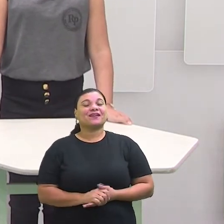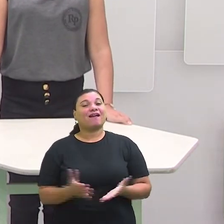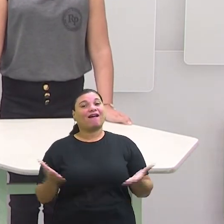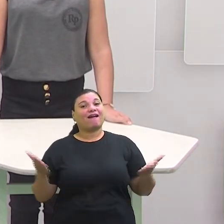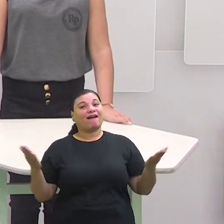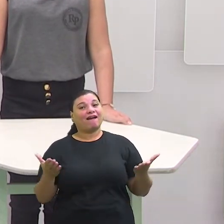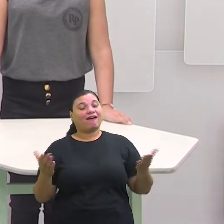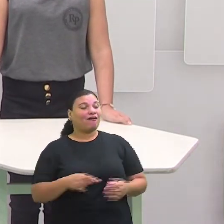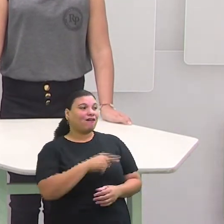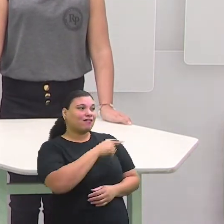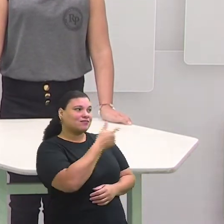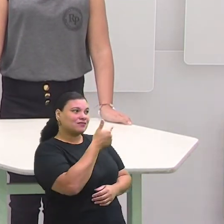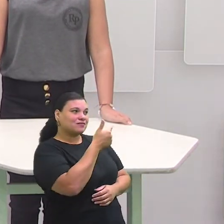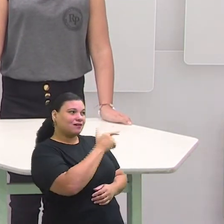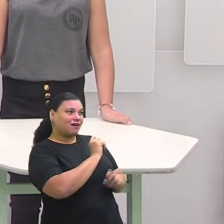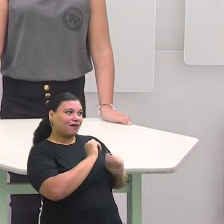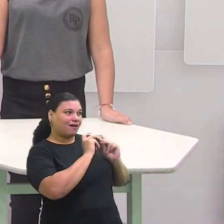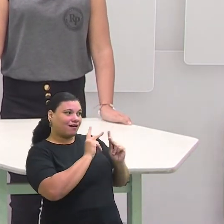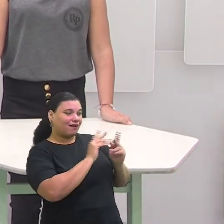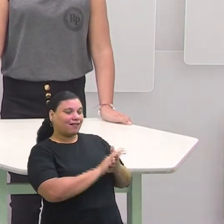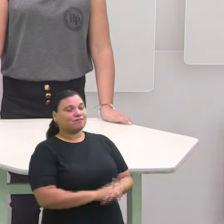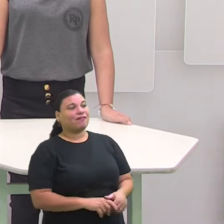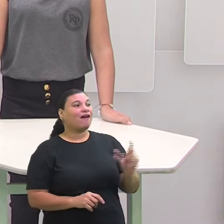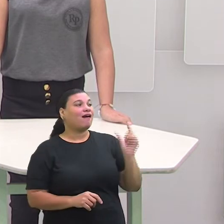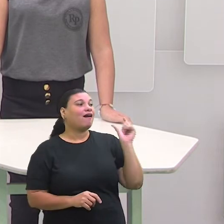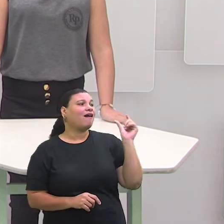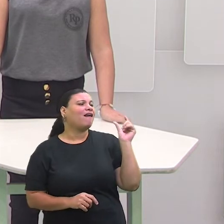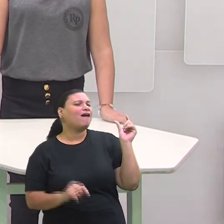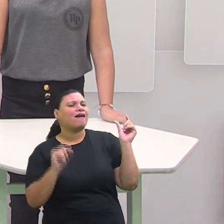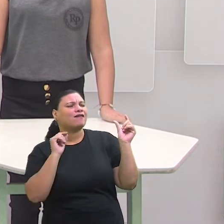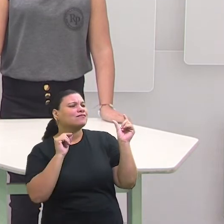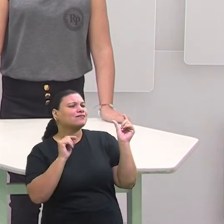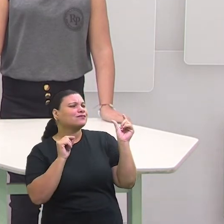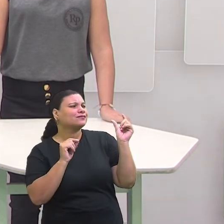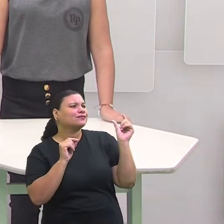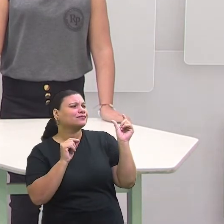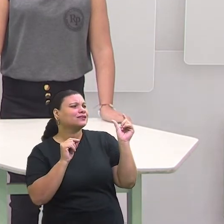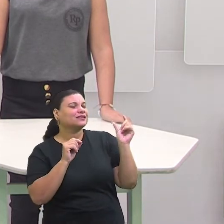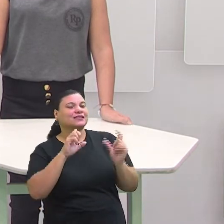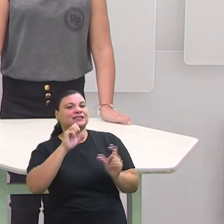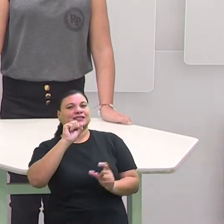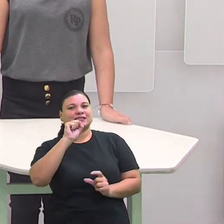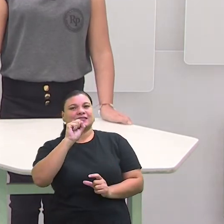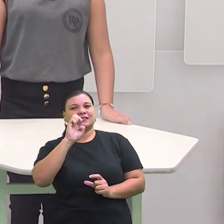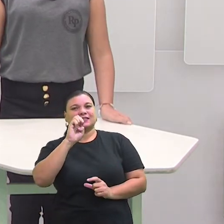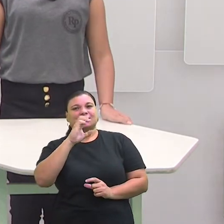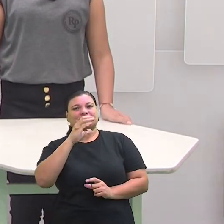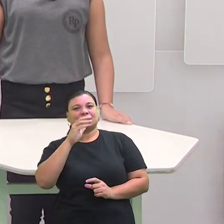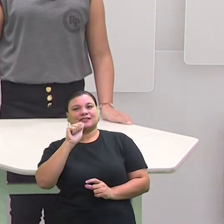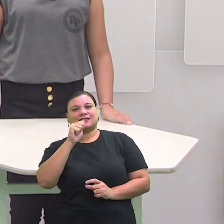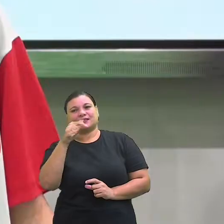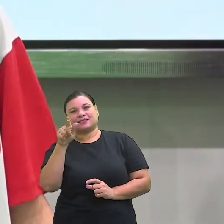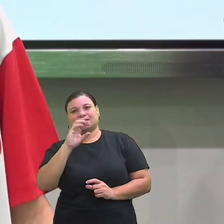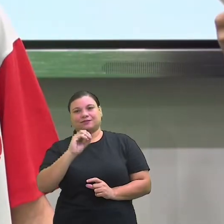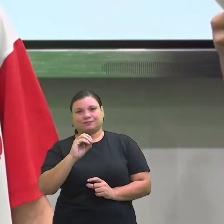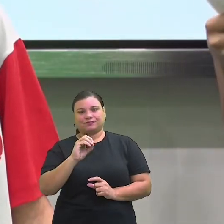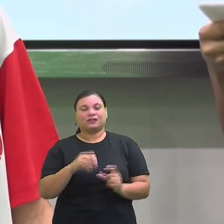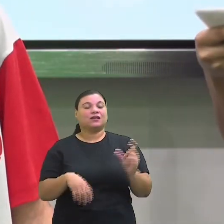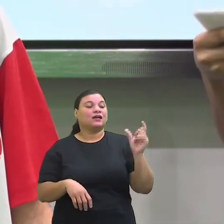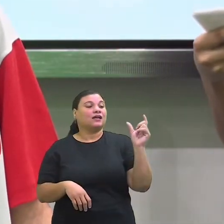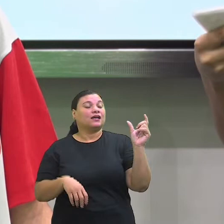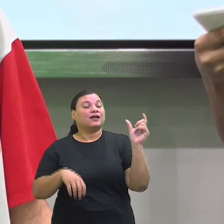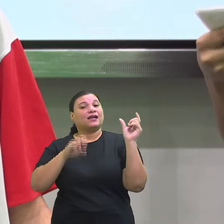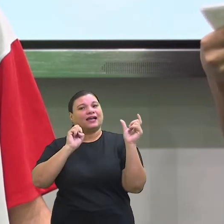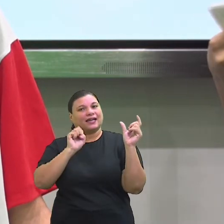Agora é a sua vez, Pedro. E a sua palavra é sessão. Sessão. S-E,